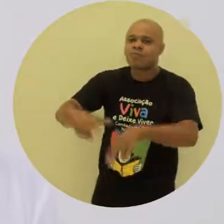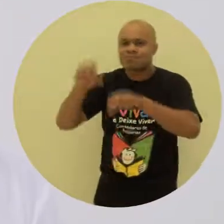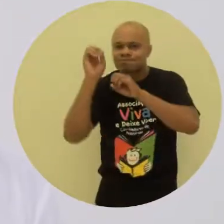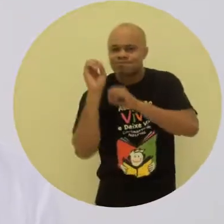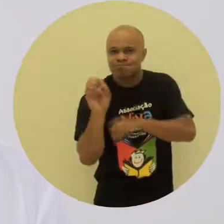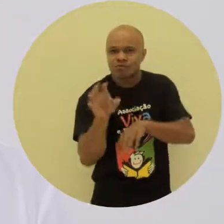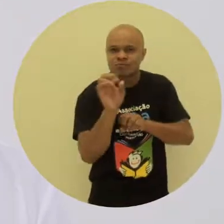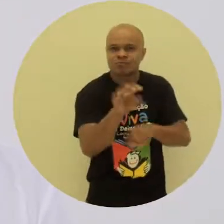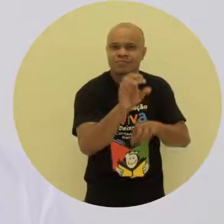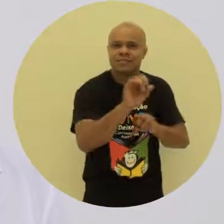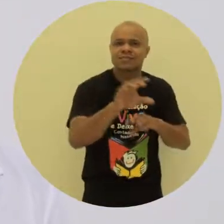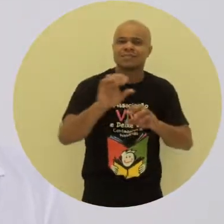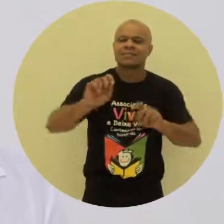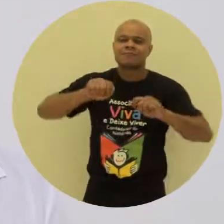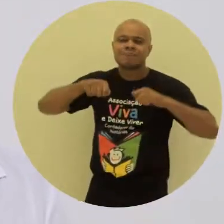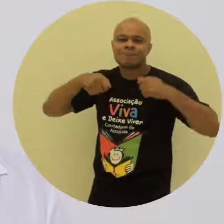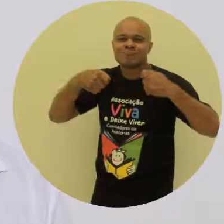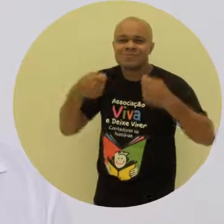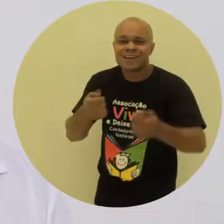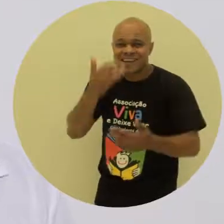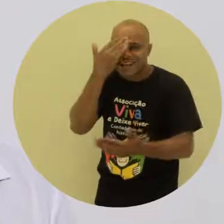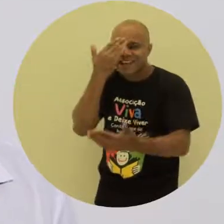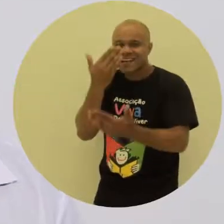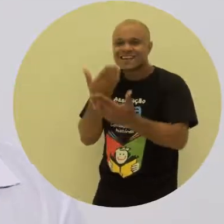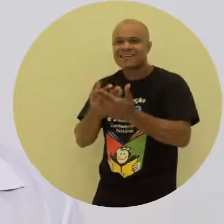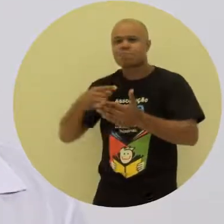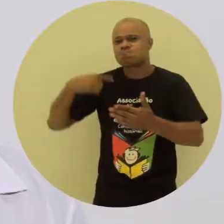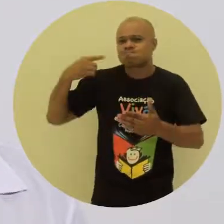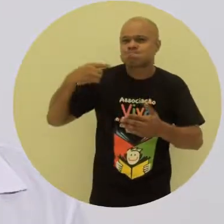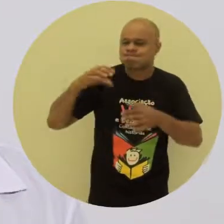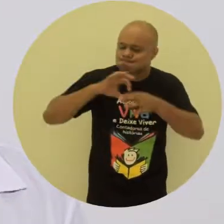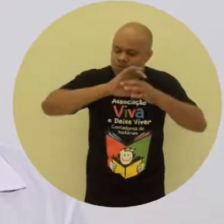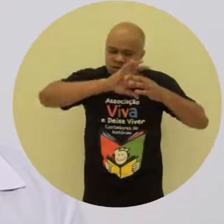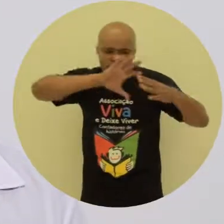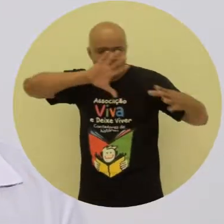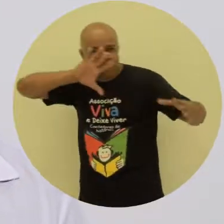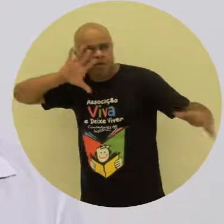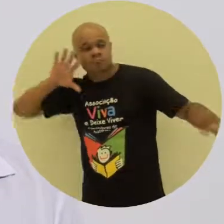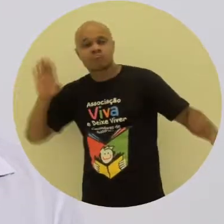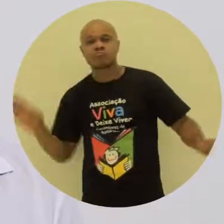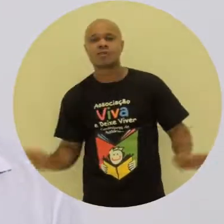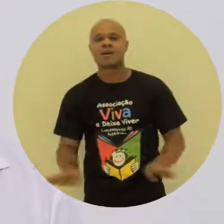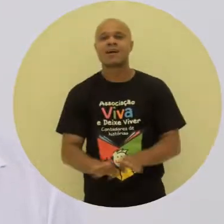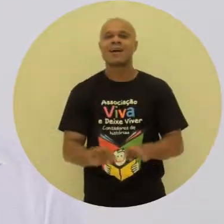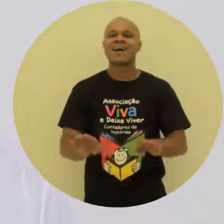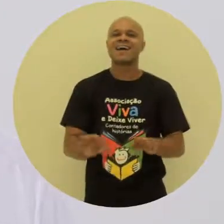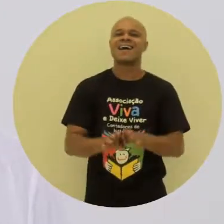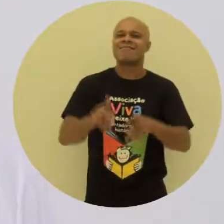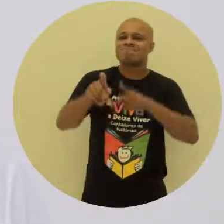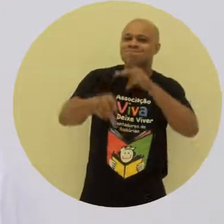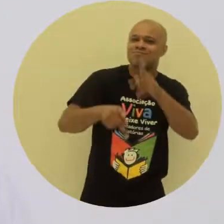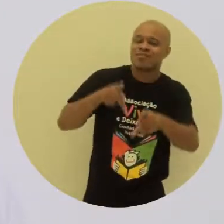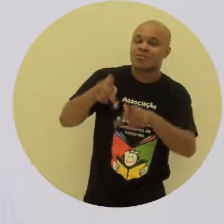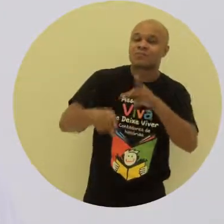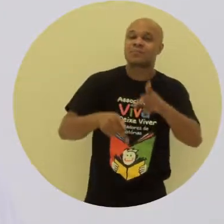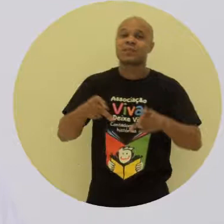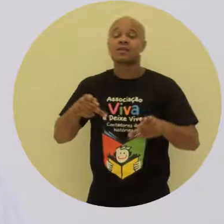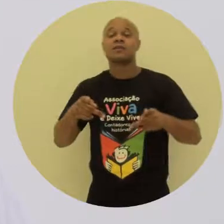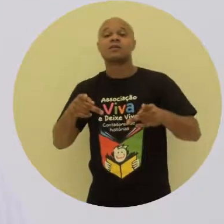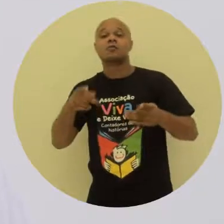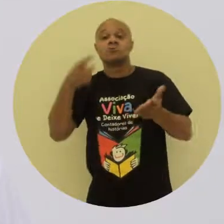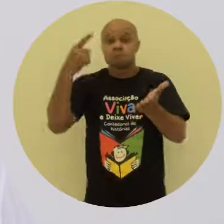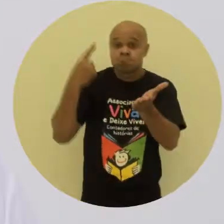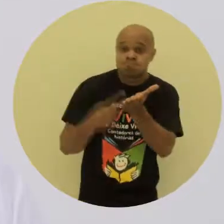dentro desse processo, acreditar em políticas públicas que nos favorece a um